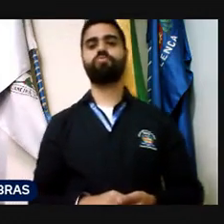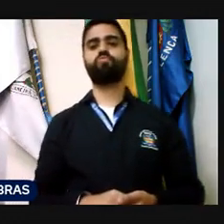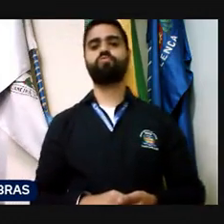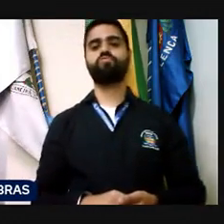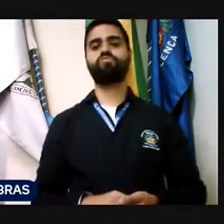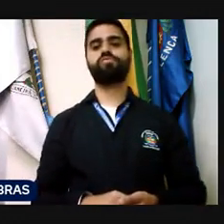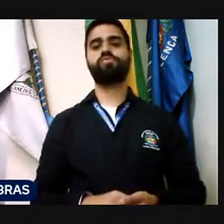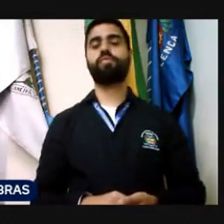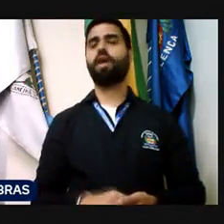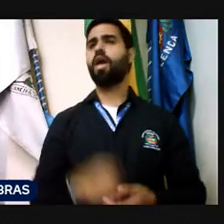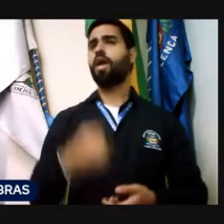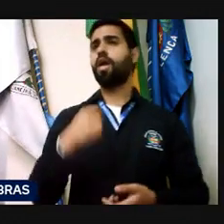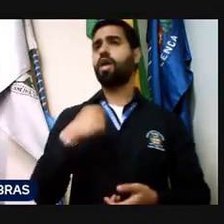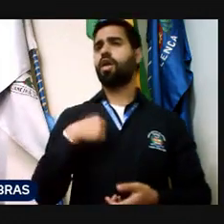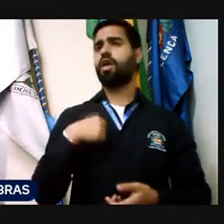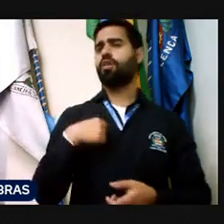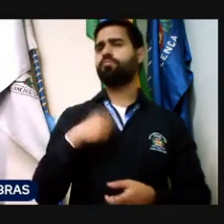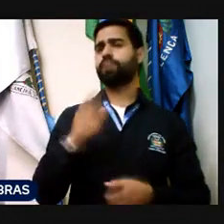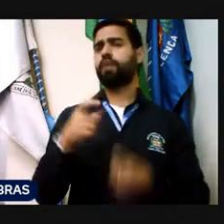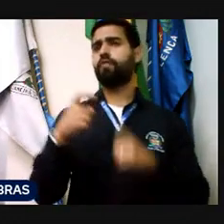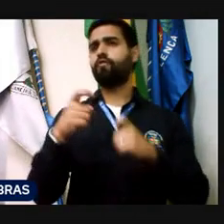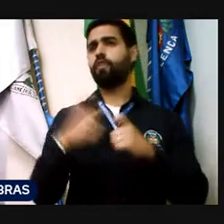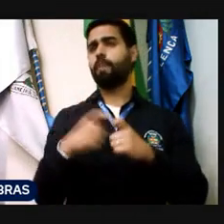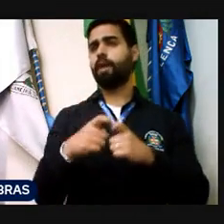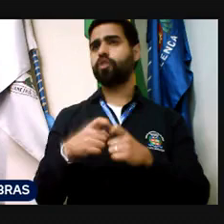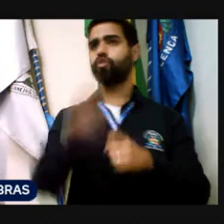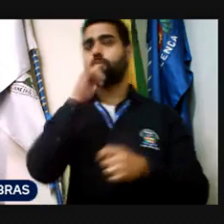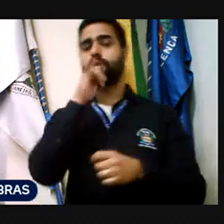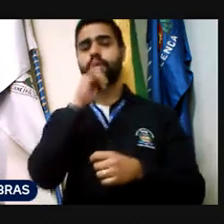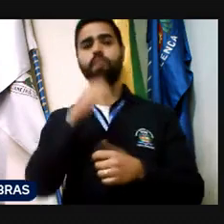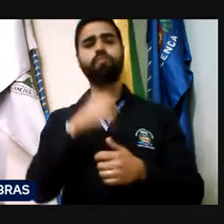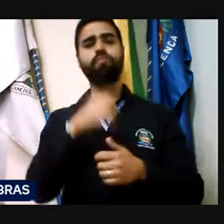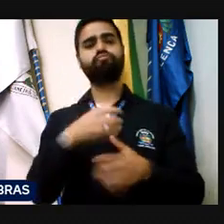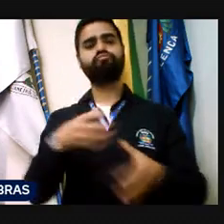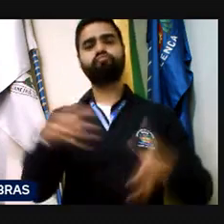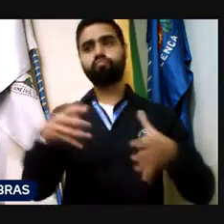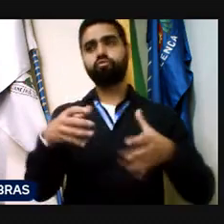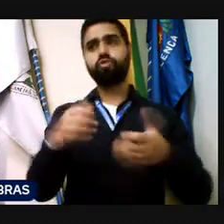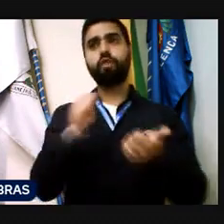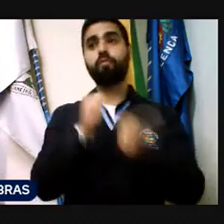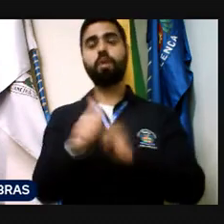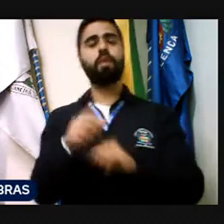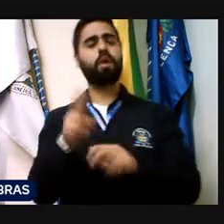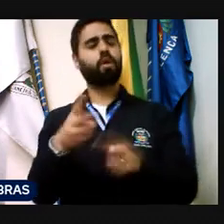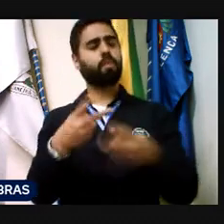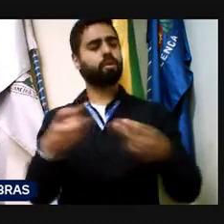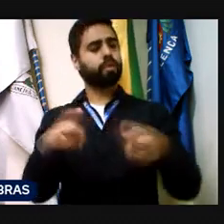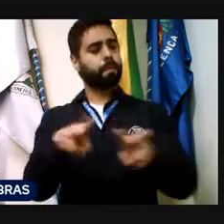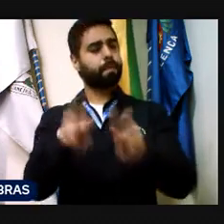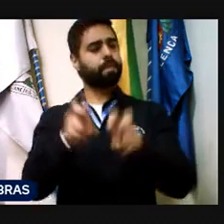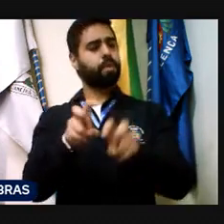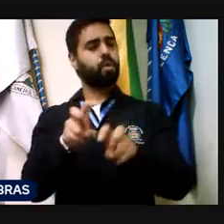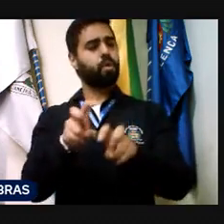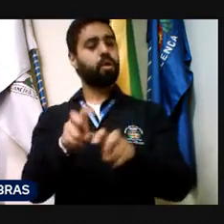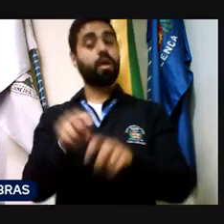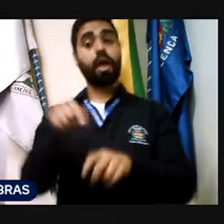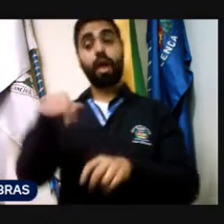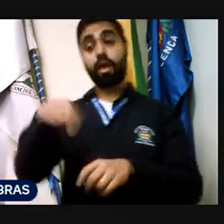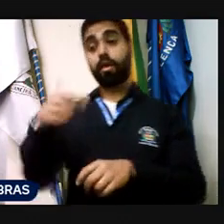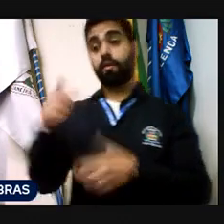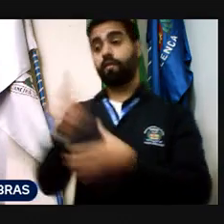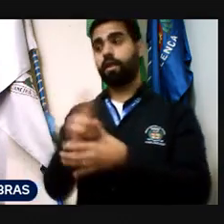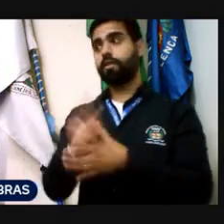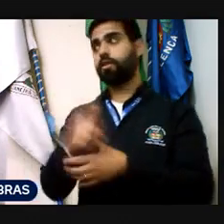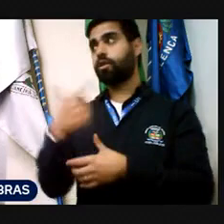como médico, já fui médico de clubes de futebol, e uma coisa que você tem visto aí também, nós não temos aqui em Valença, nós sabemos